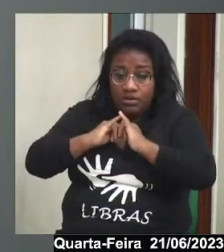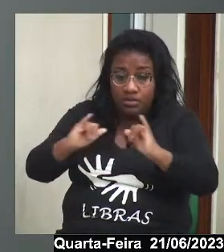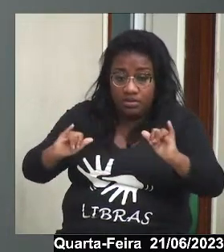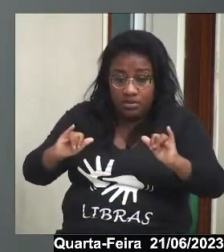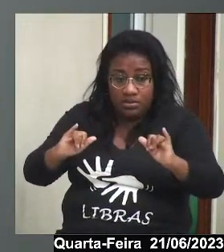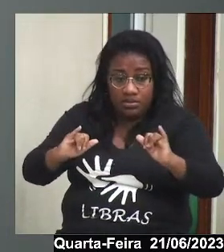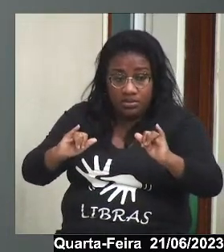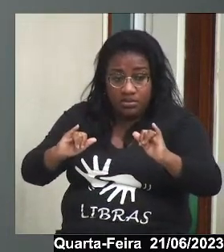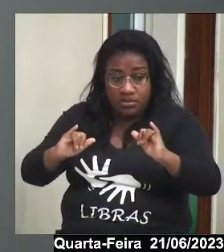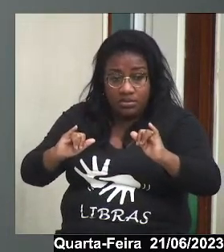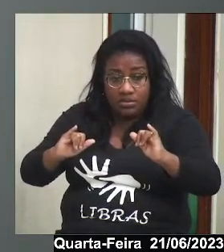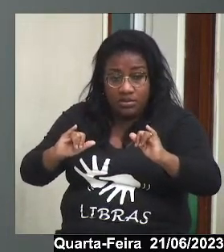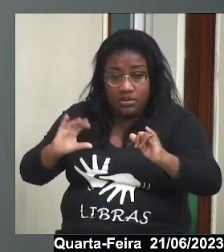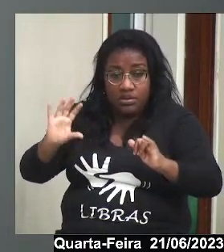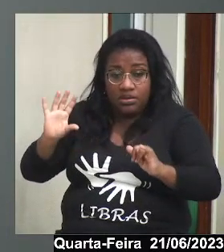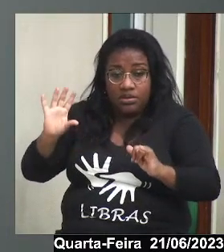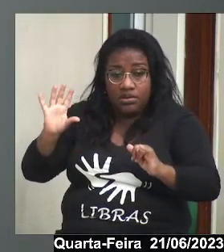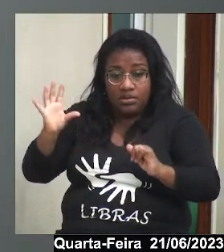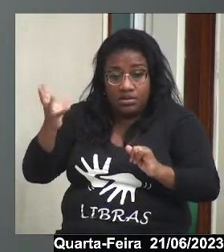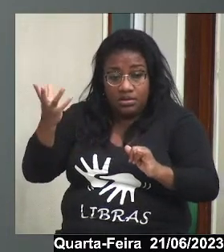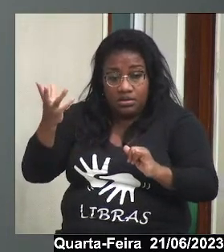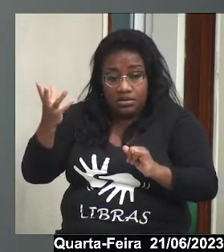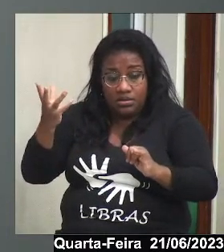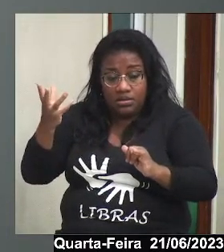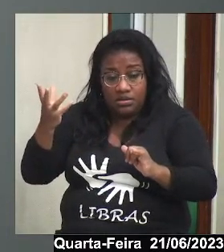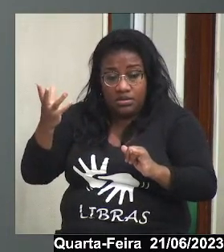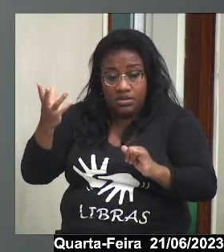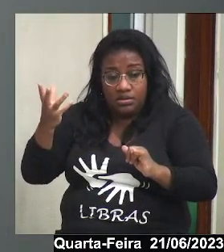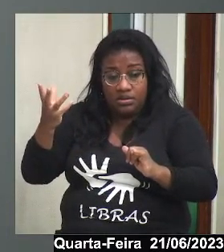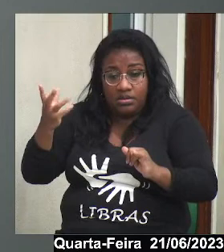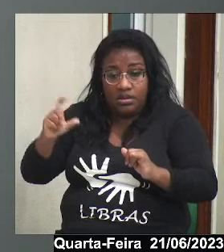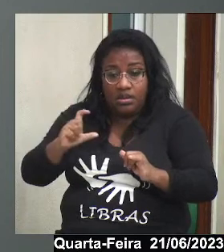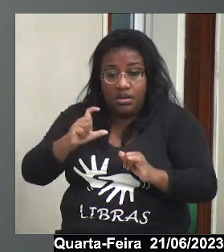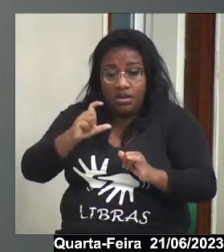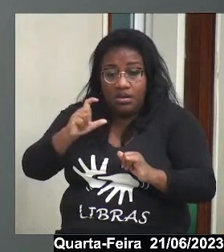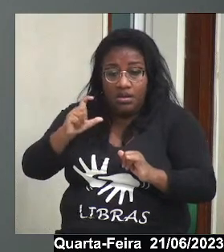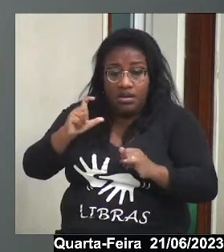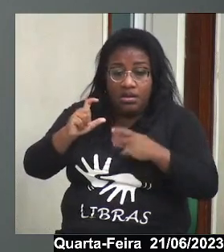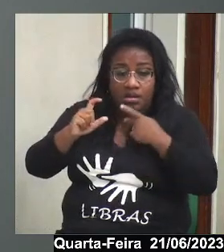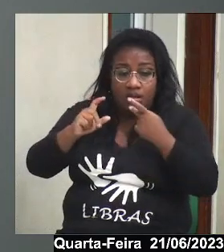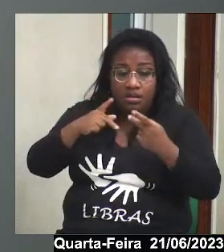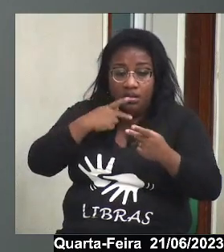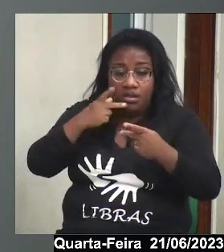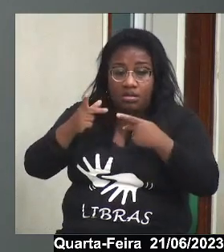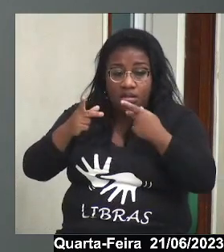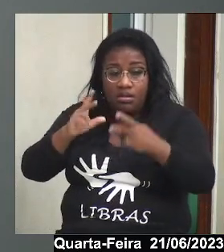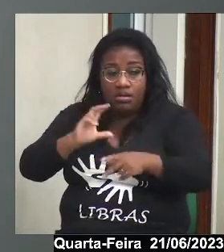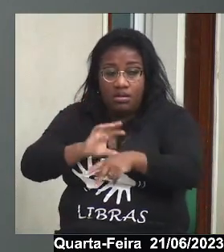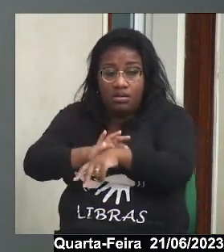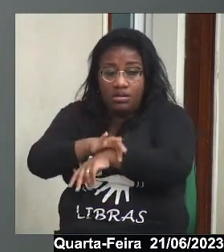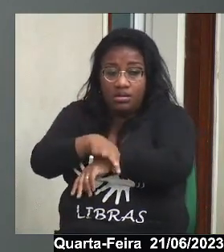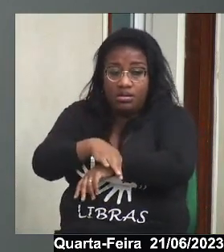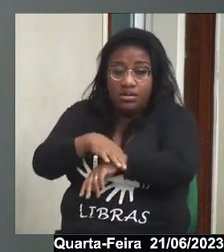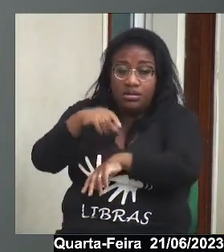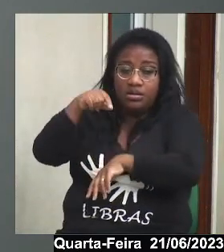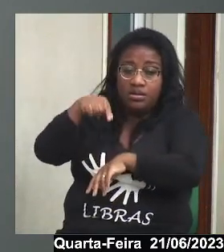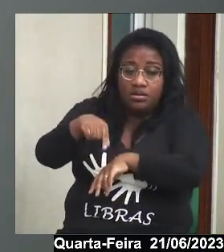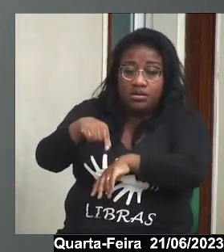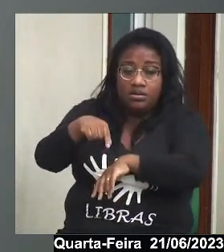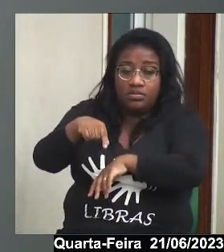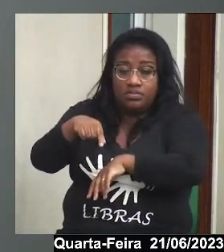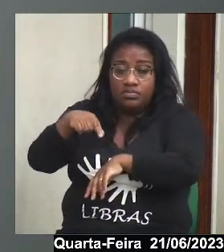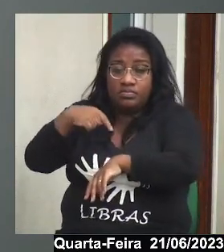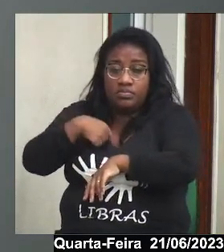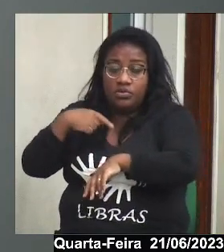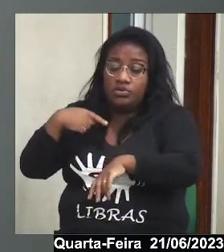uma questão que foi feita aqui anterior e falada aqui anterior, que está na abordagem da segurança. Aqui,